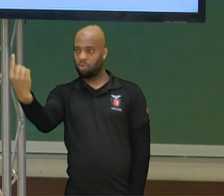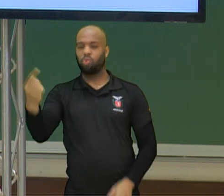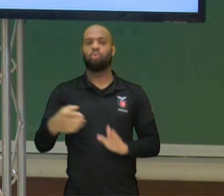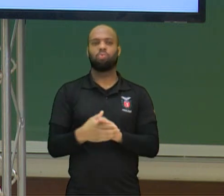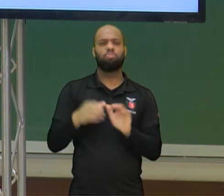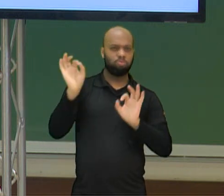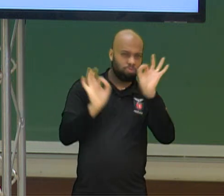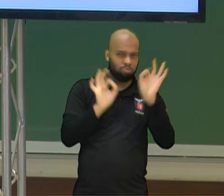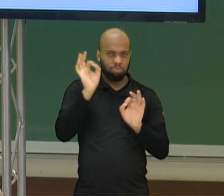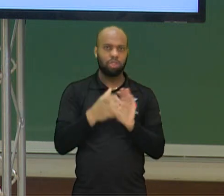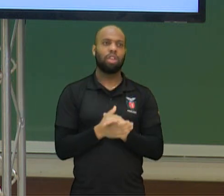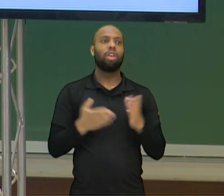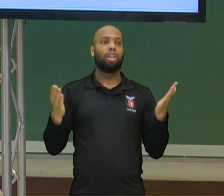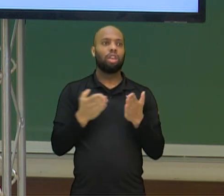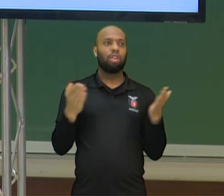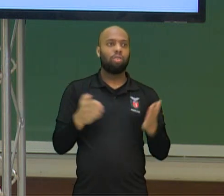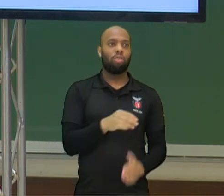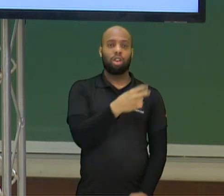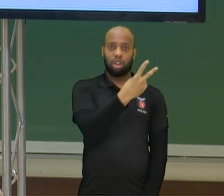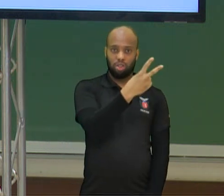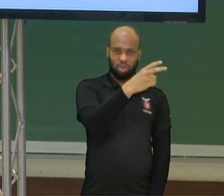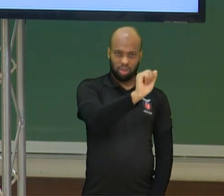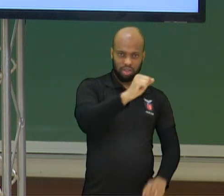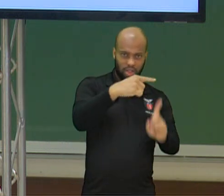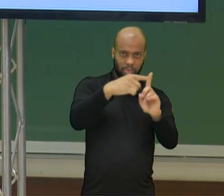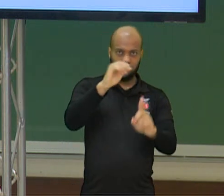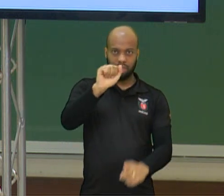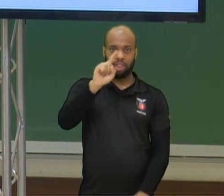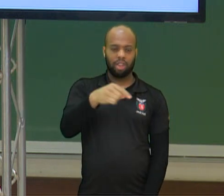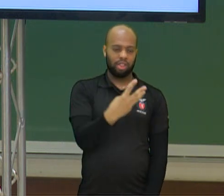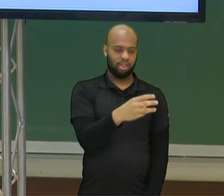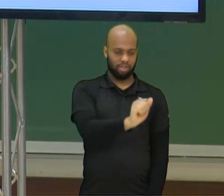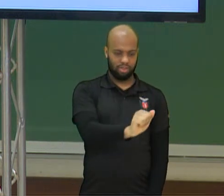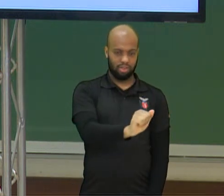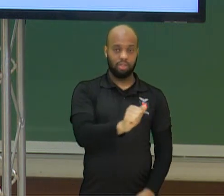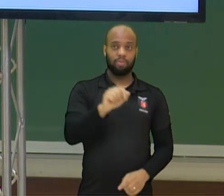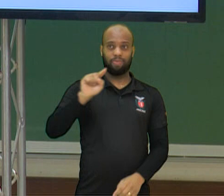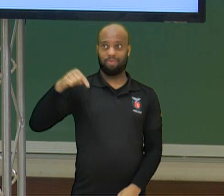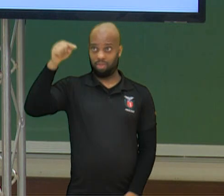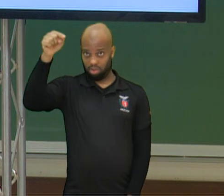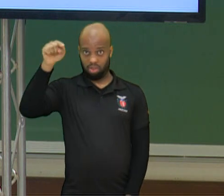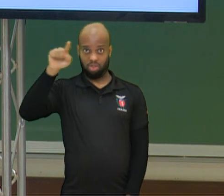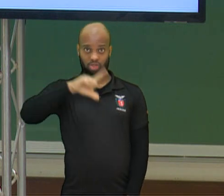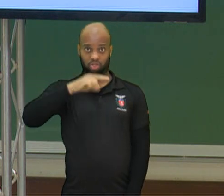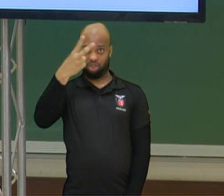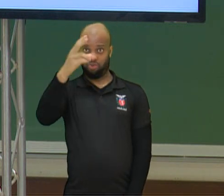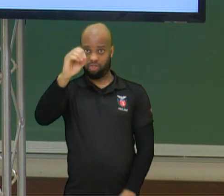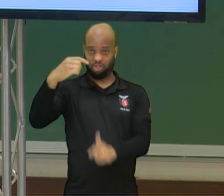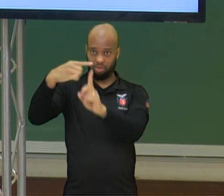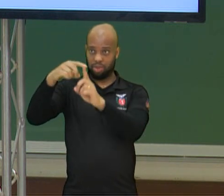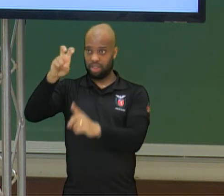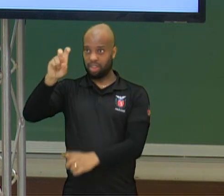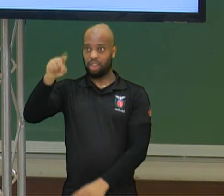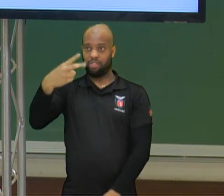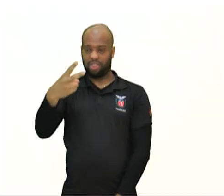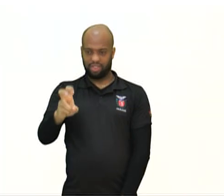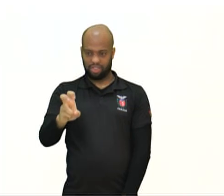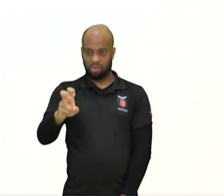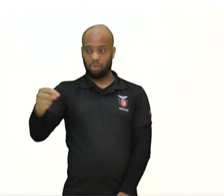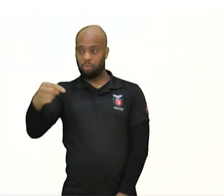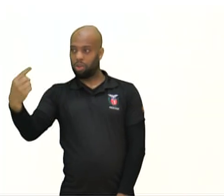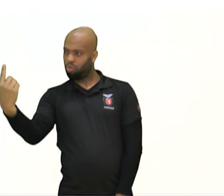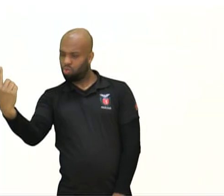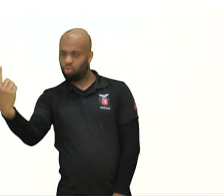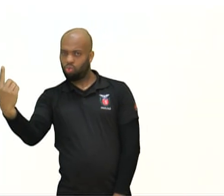Então, 2A mais A resultou em 3A. 20 mais 5, 25. 25 menos